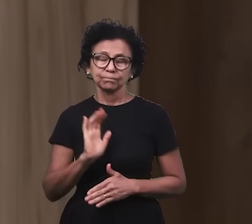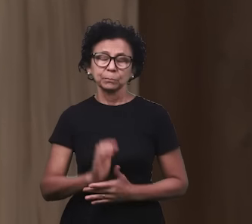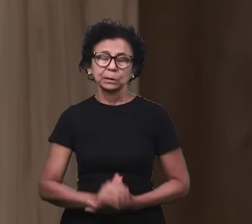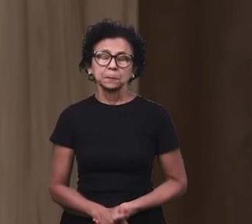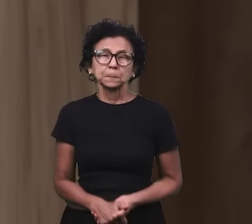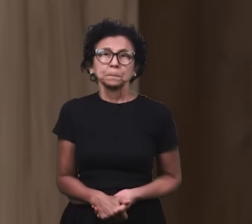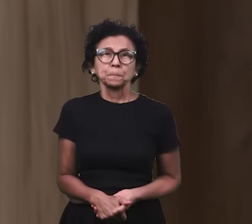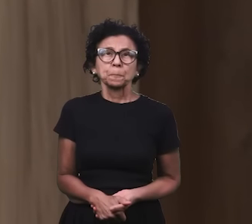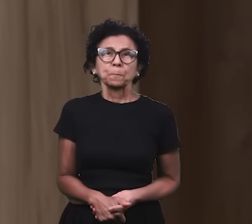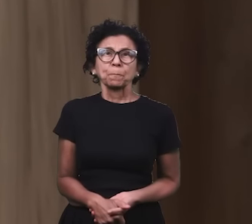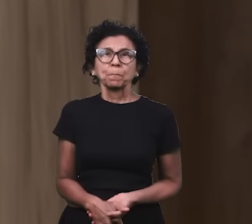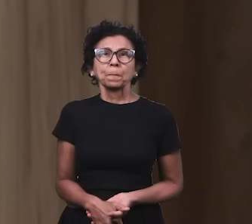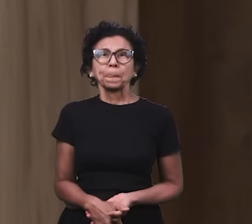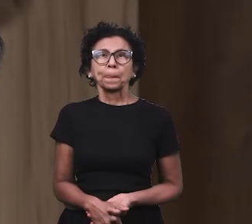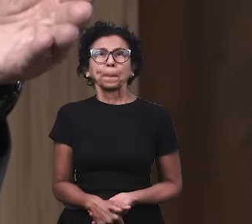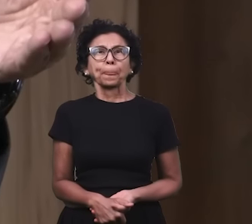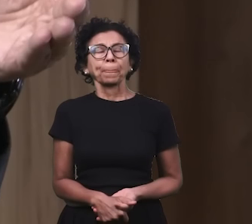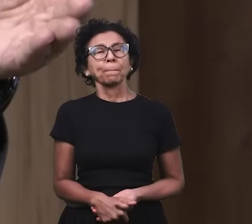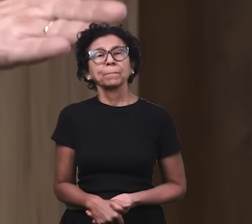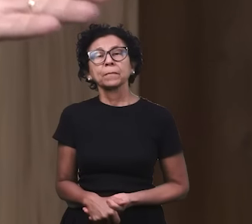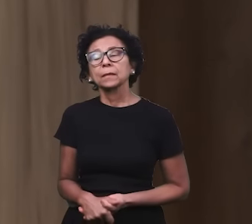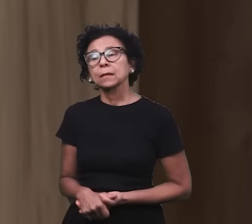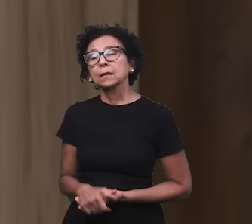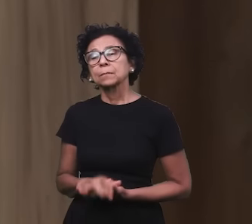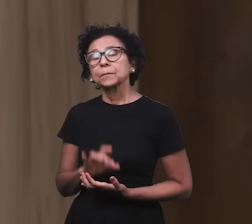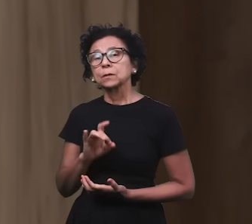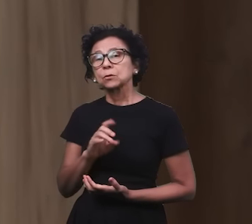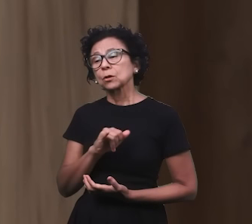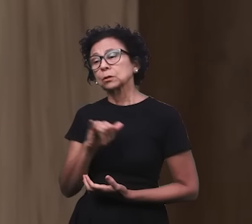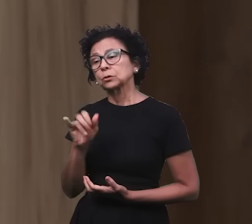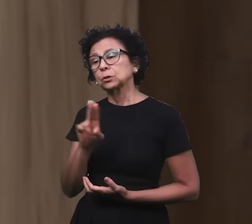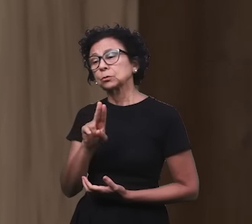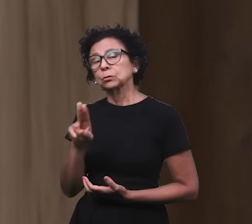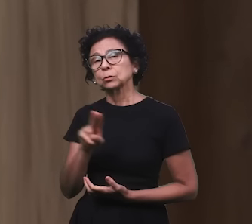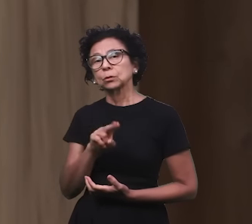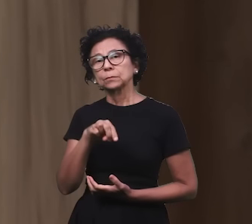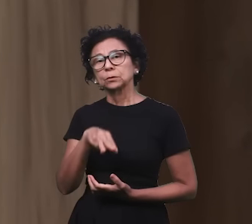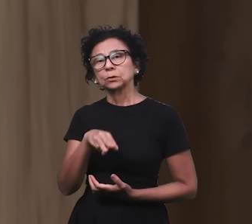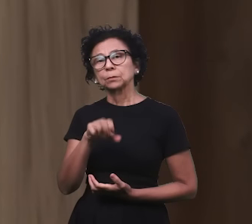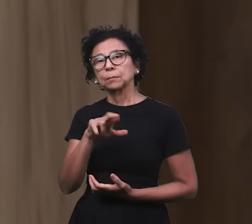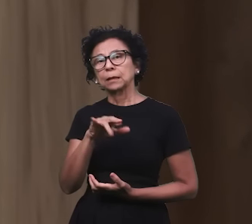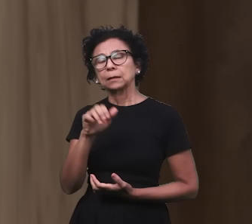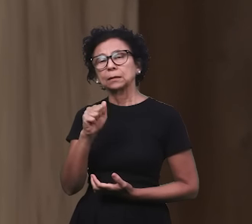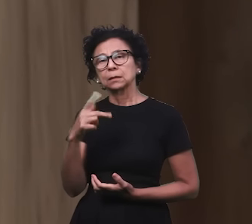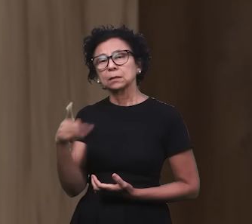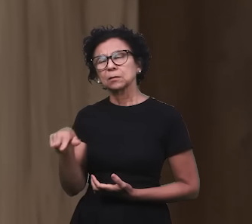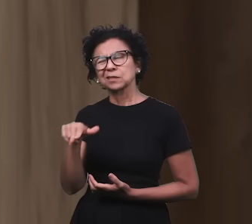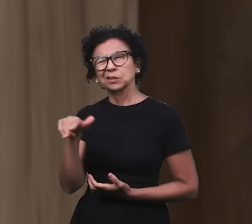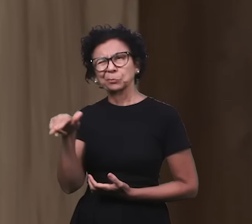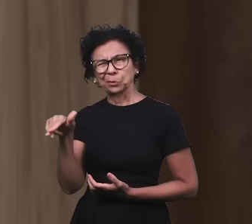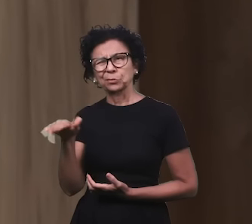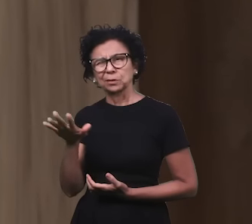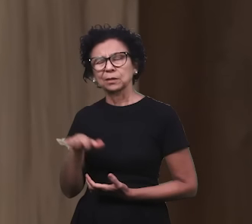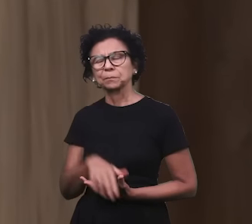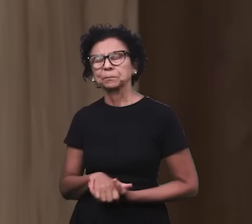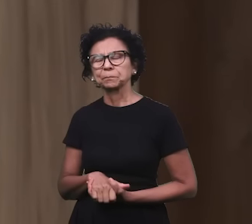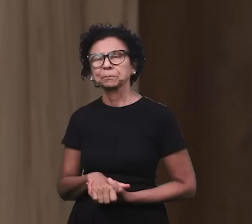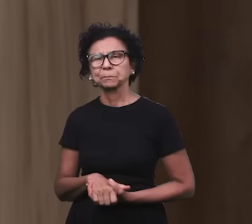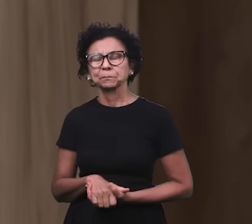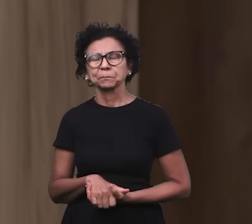e é mencionado apenas o nome de Maria e os irmãos do Senhor Jesus. Bem, mas isso nós vamos ver